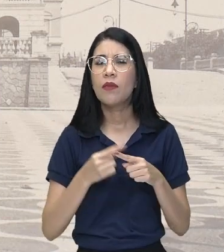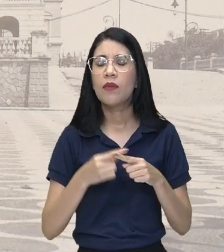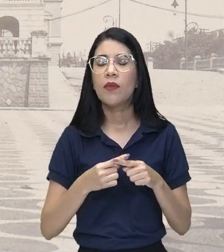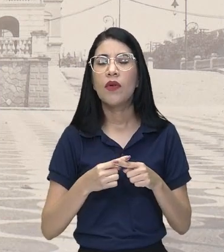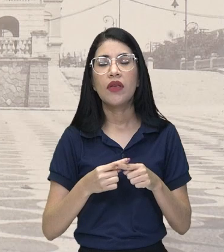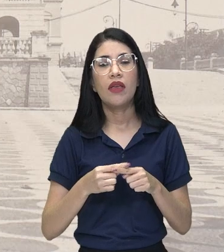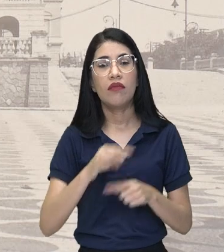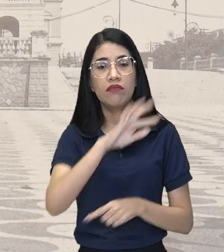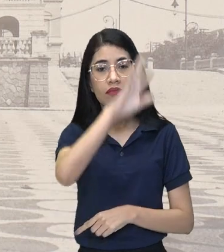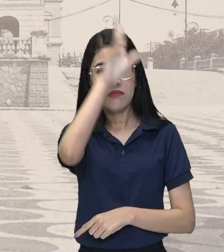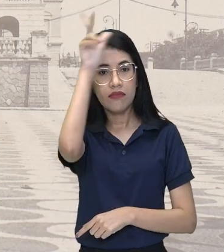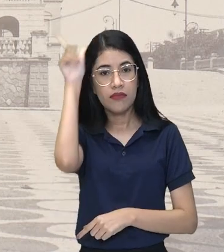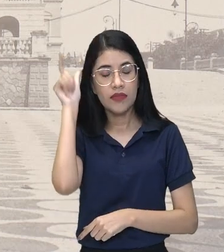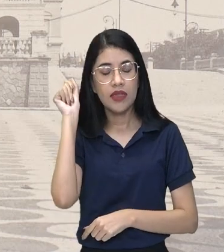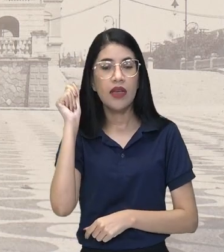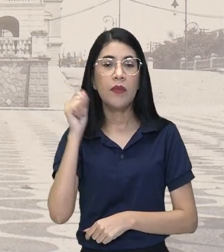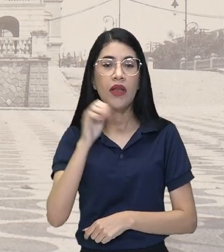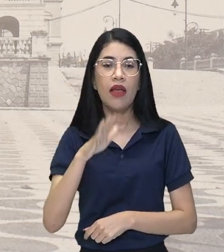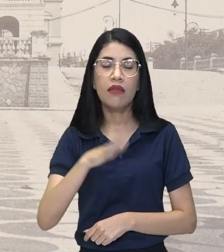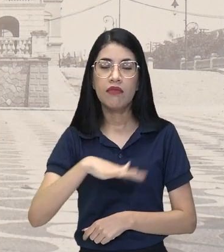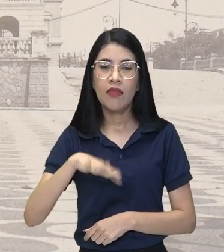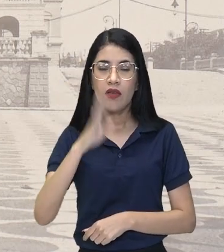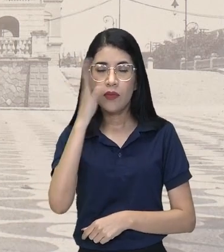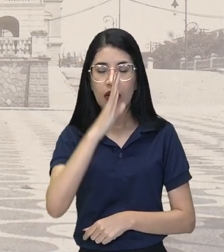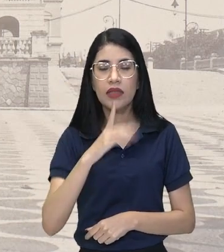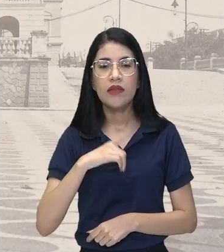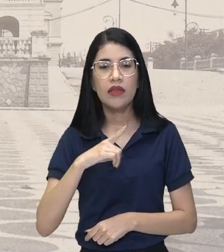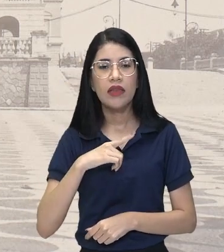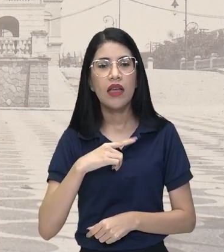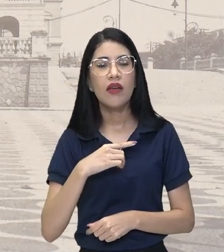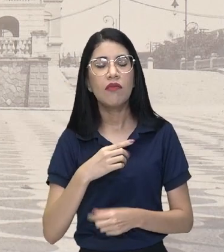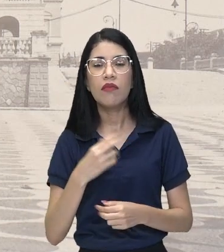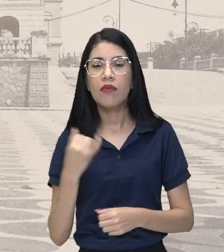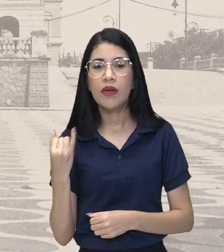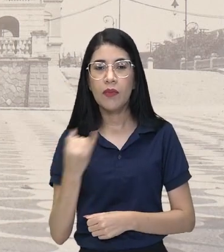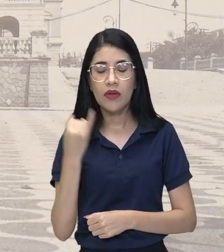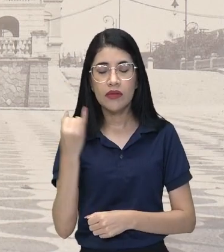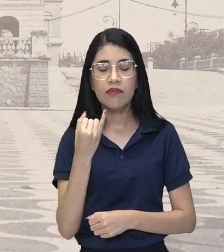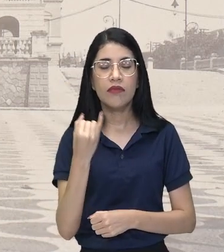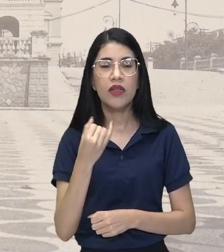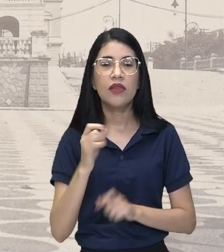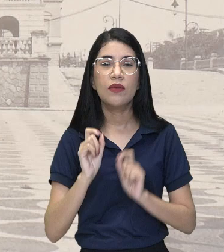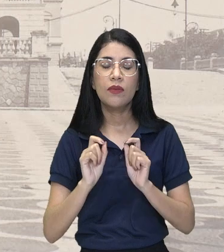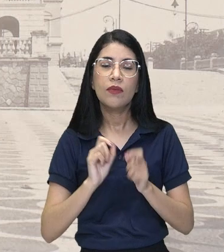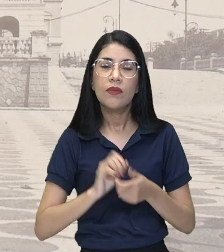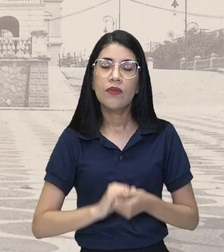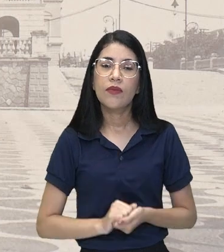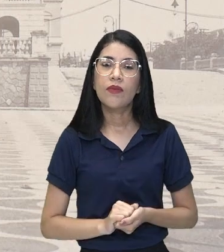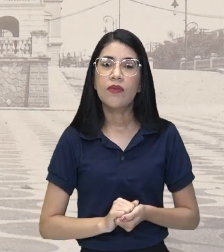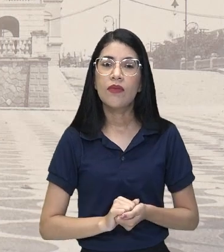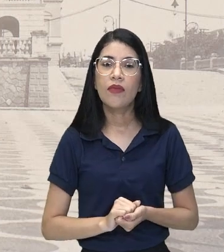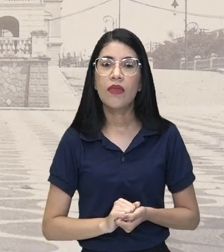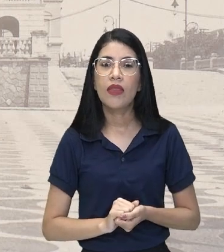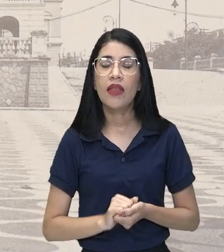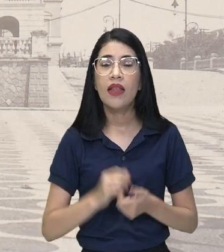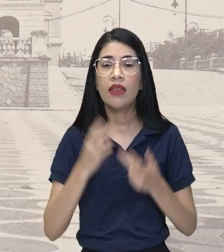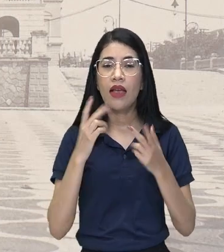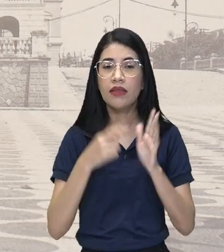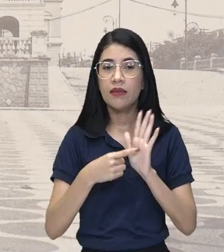Amazonas, dentro do Brasil, ele tem um papel muito importante nessa questão das